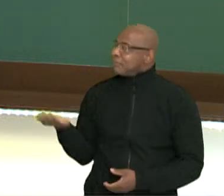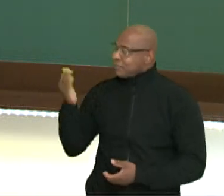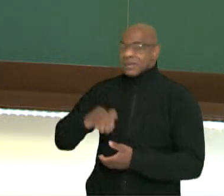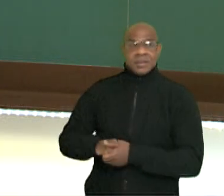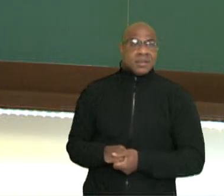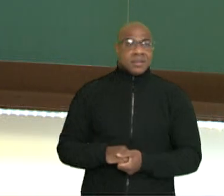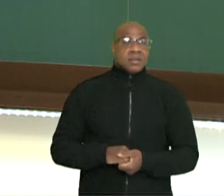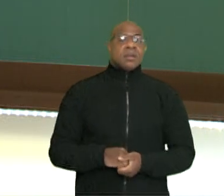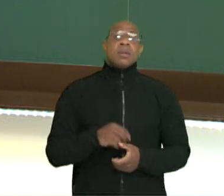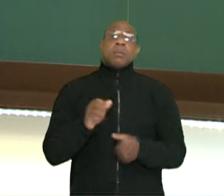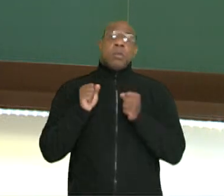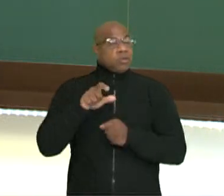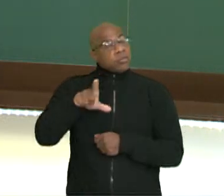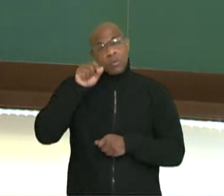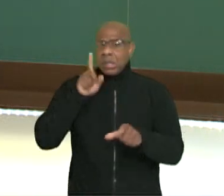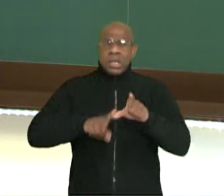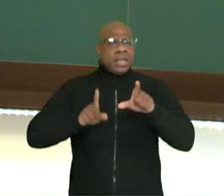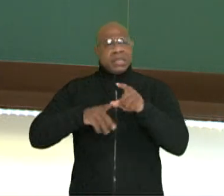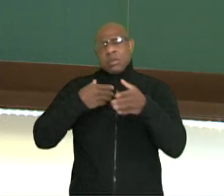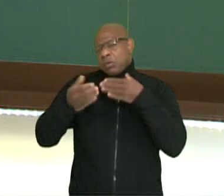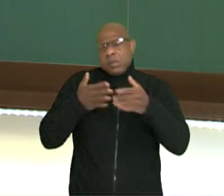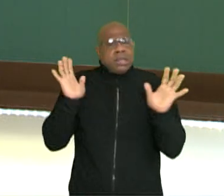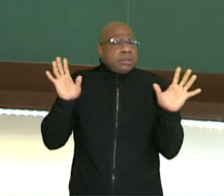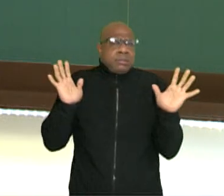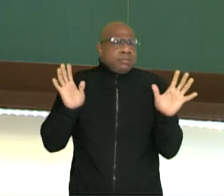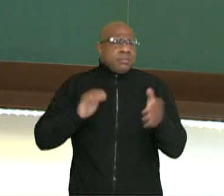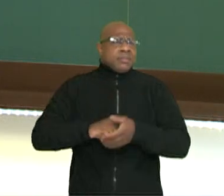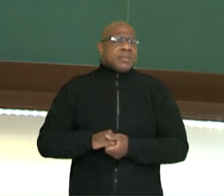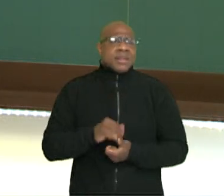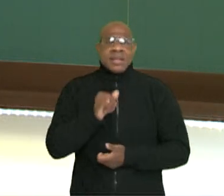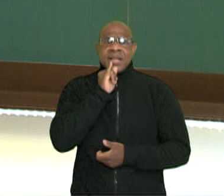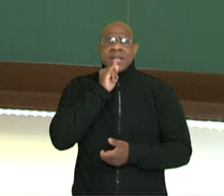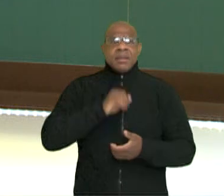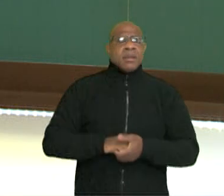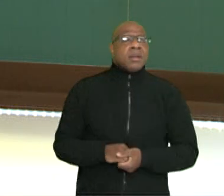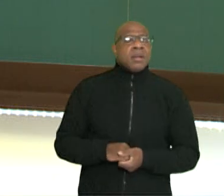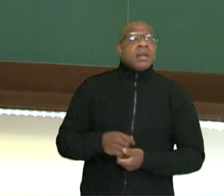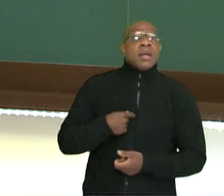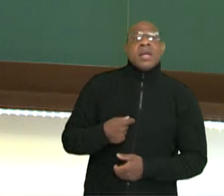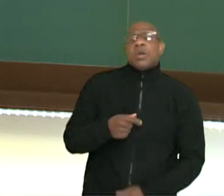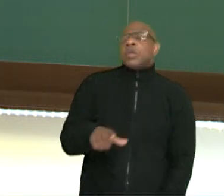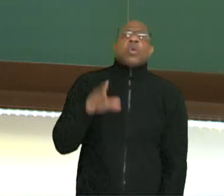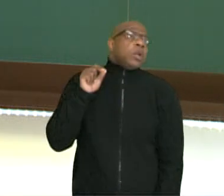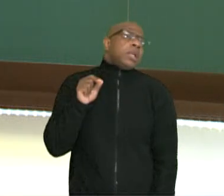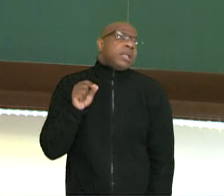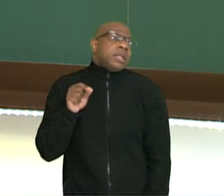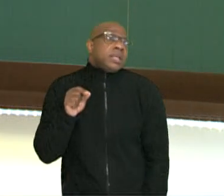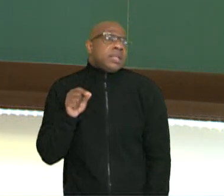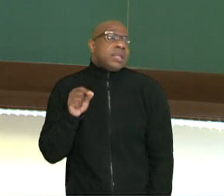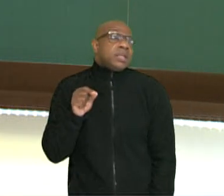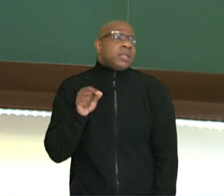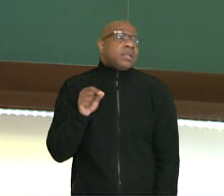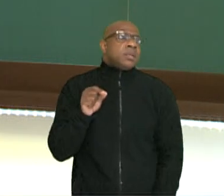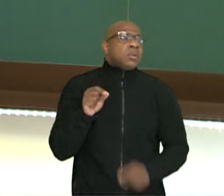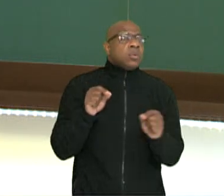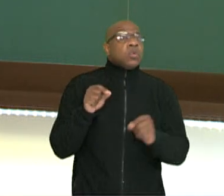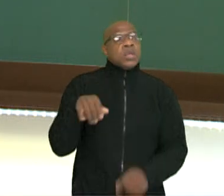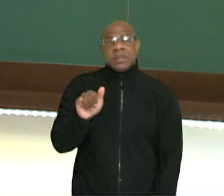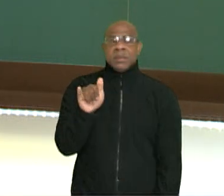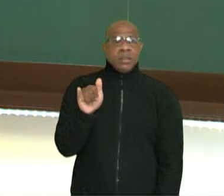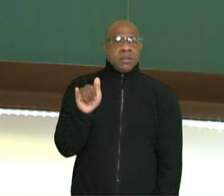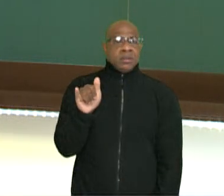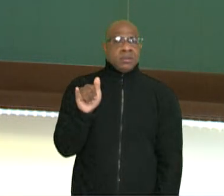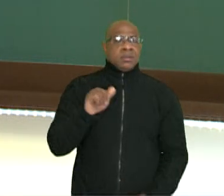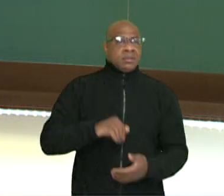alfabeto todo. Escolhe uma lá, tá bom? Então, agora eu escolhi Y, ok? Então, o que você vai